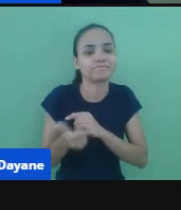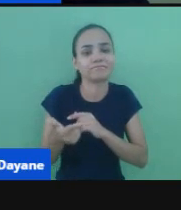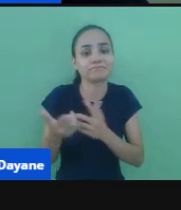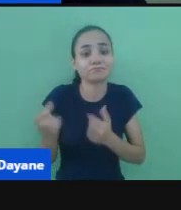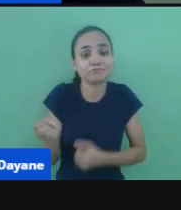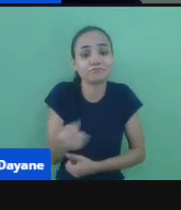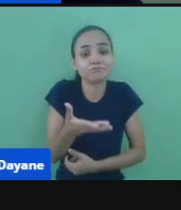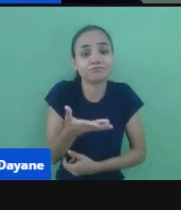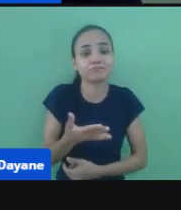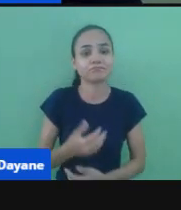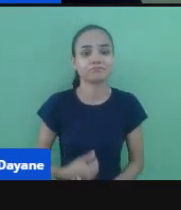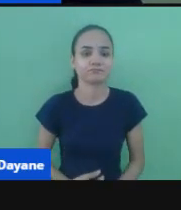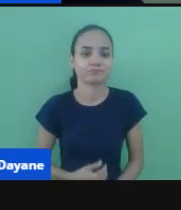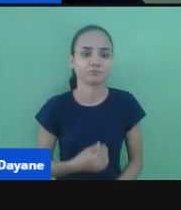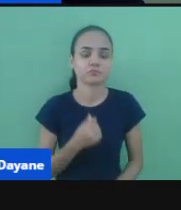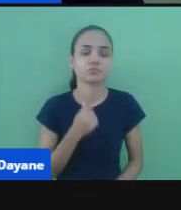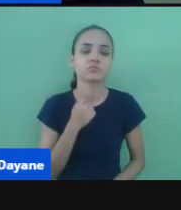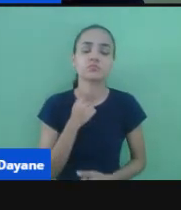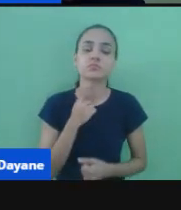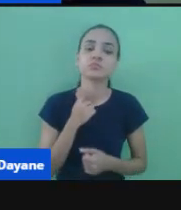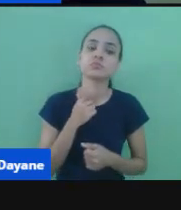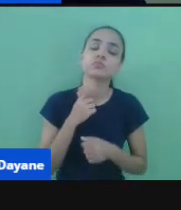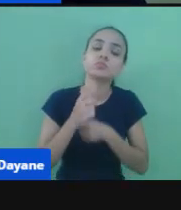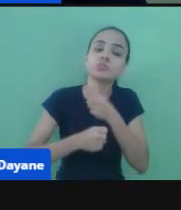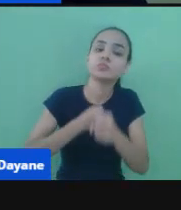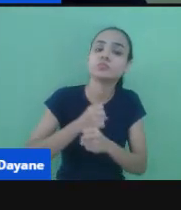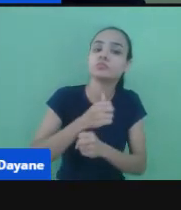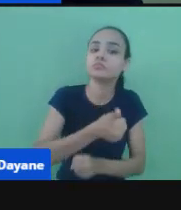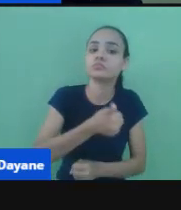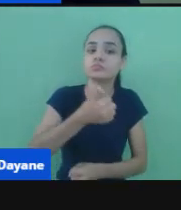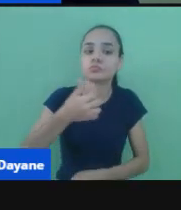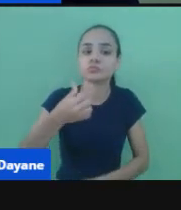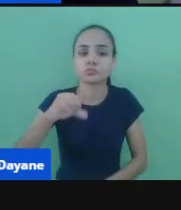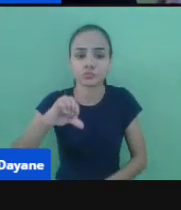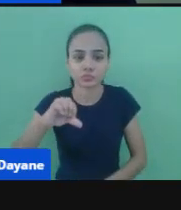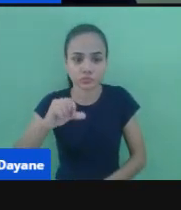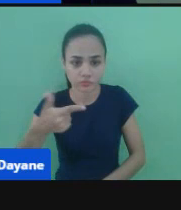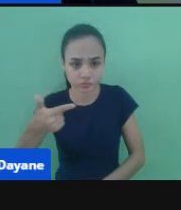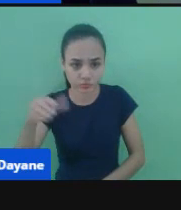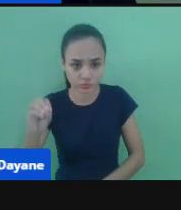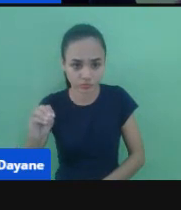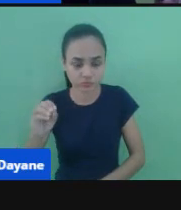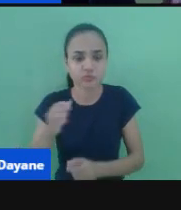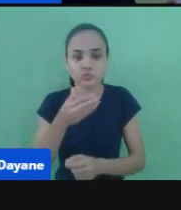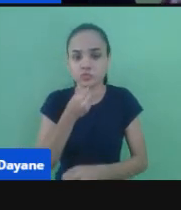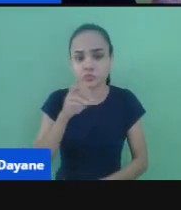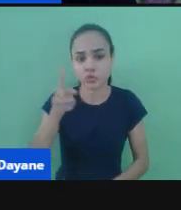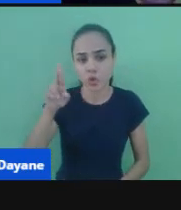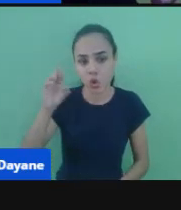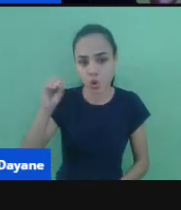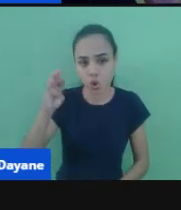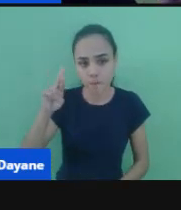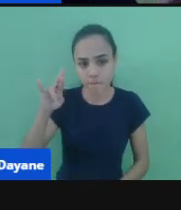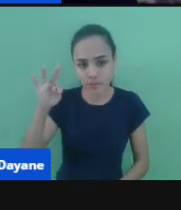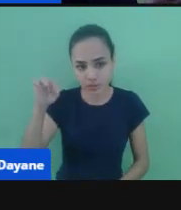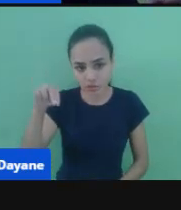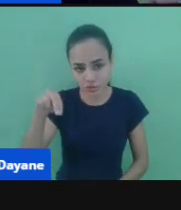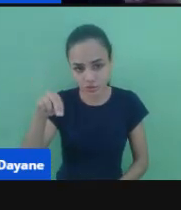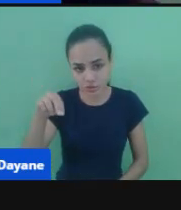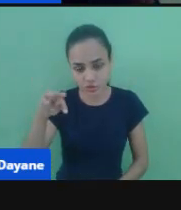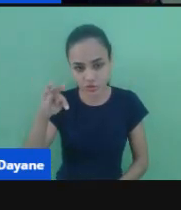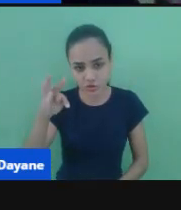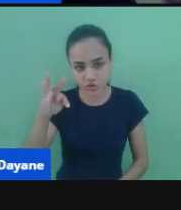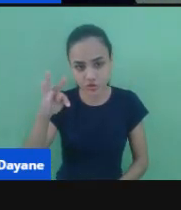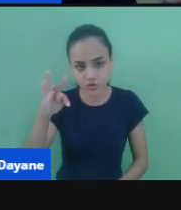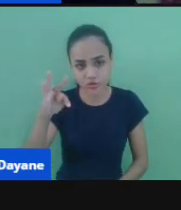Em 1920, o Robert Flaherty, ele, ao visitar uma comunidade esquimosa no norte do Canadá,